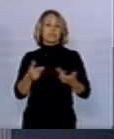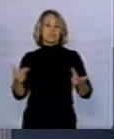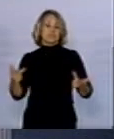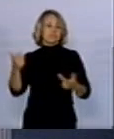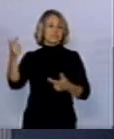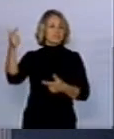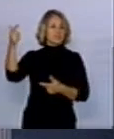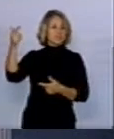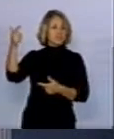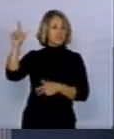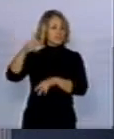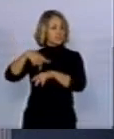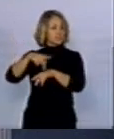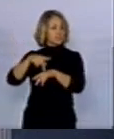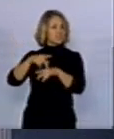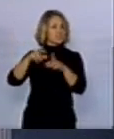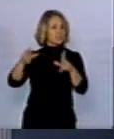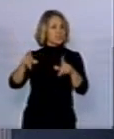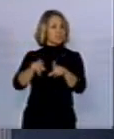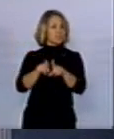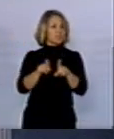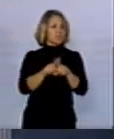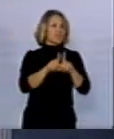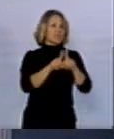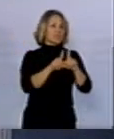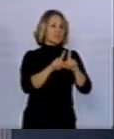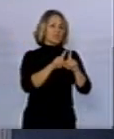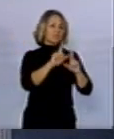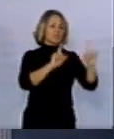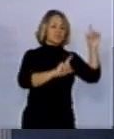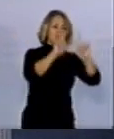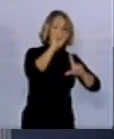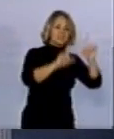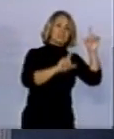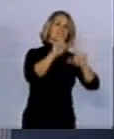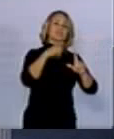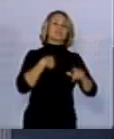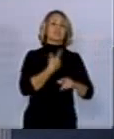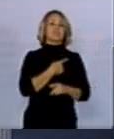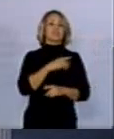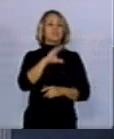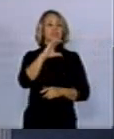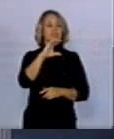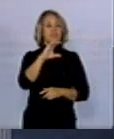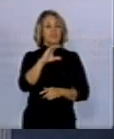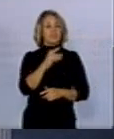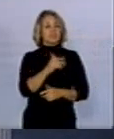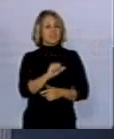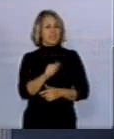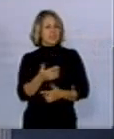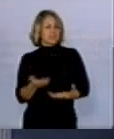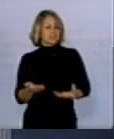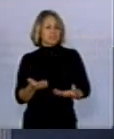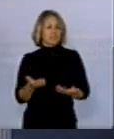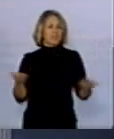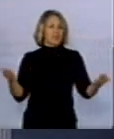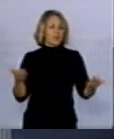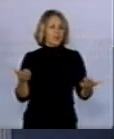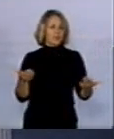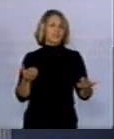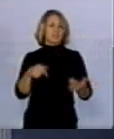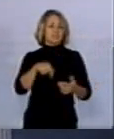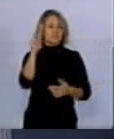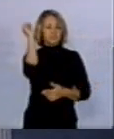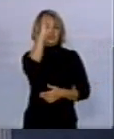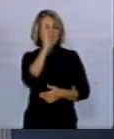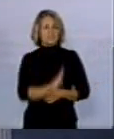europeu, assim como de carregamento de canais de interesse público, que é o nosso must carry. Aqui vale comentar que no Brasil o must carry não é nenhuma